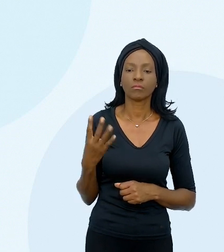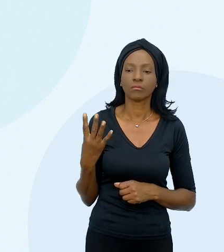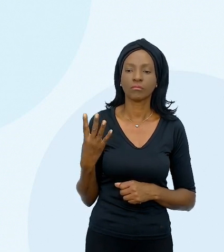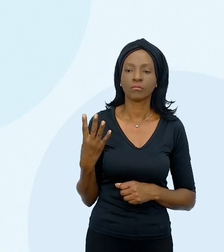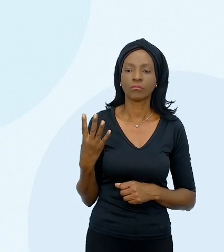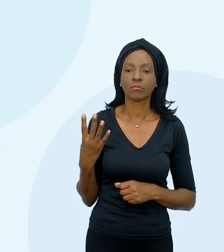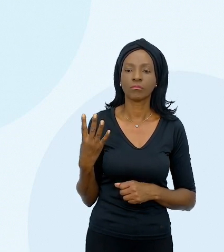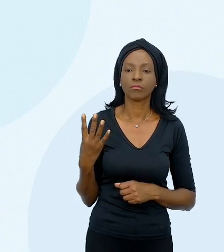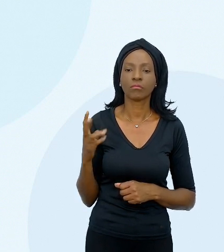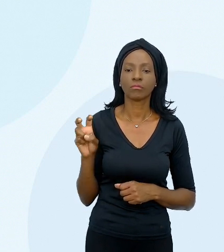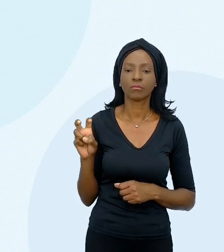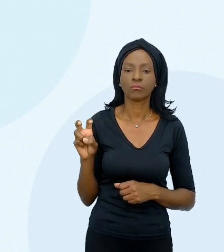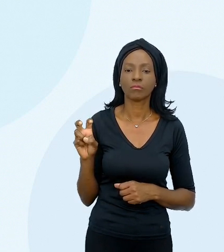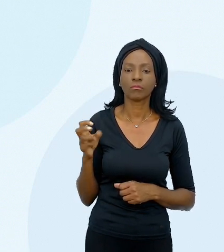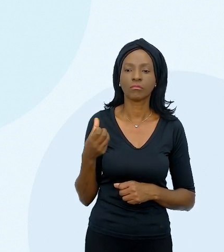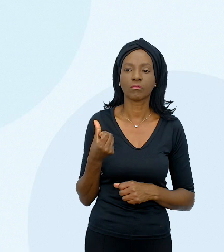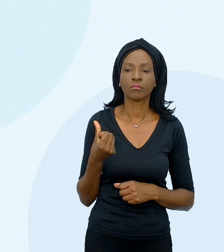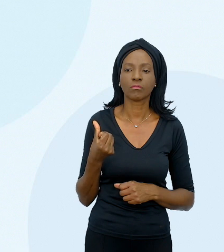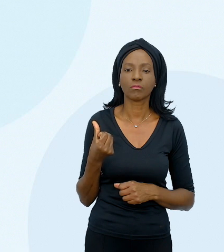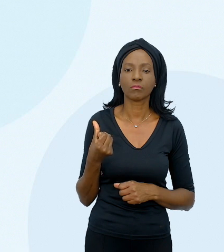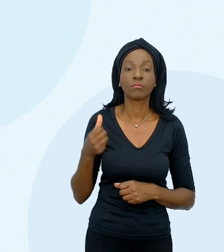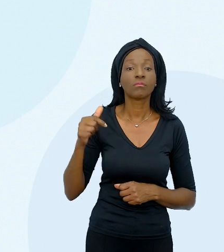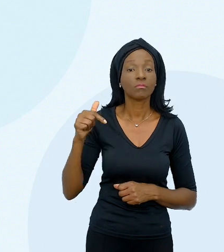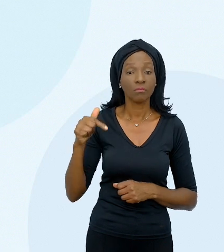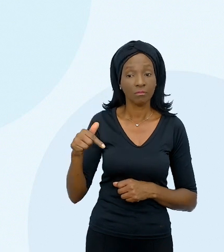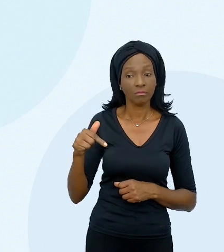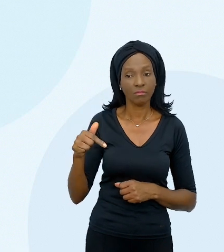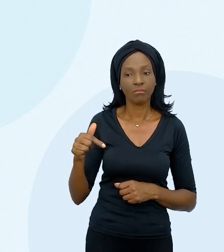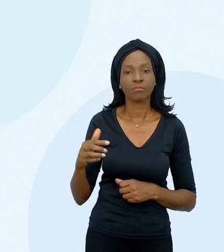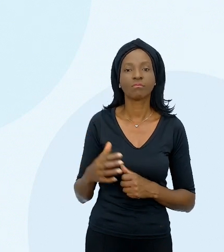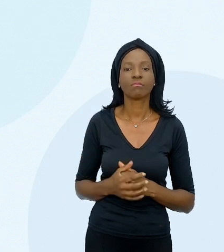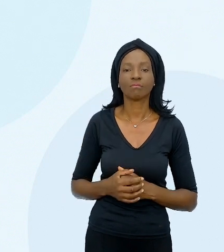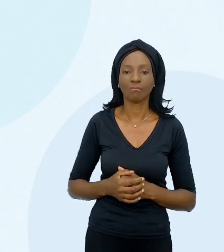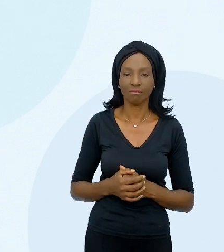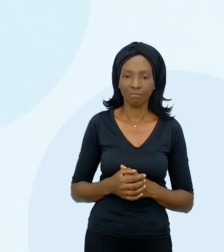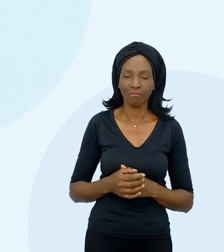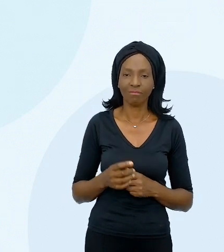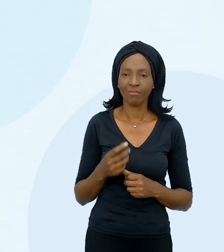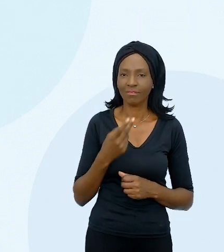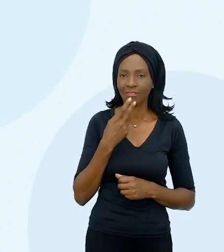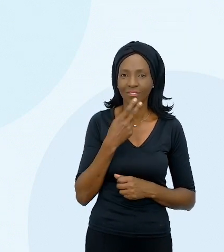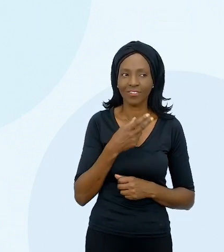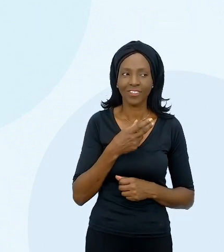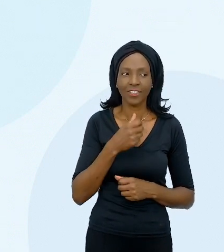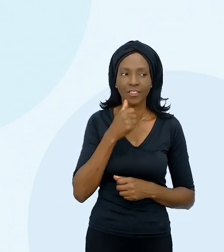4. Certo, eu tenho 7 aspectos. A gente vai